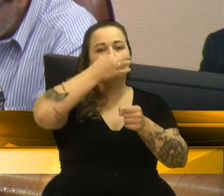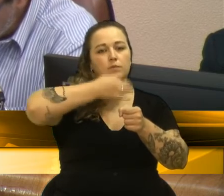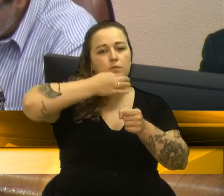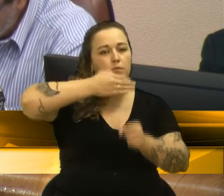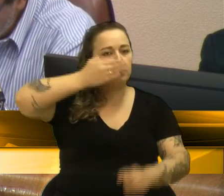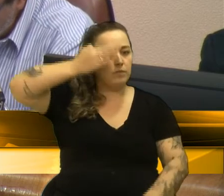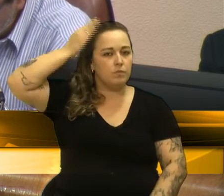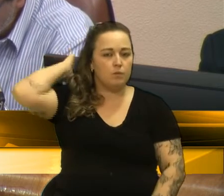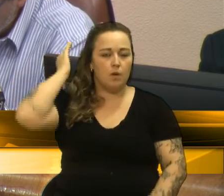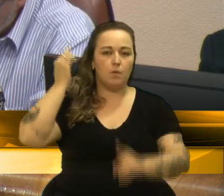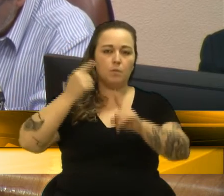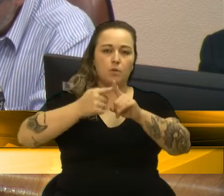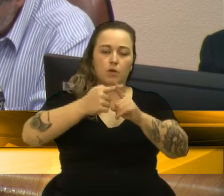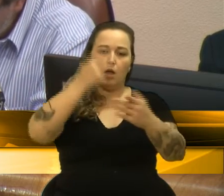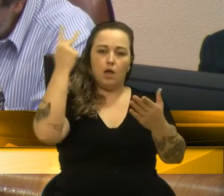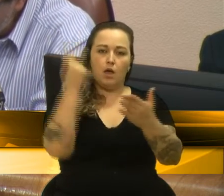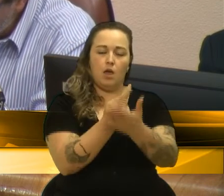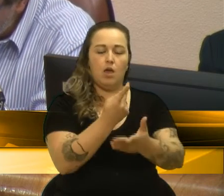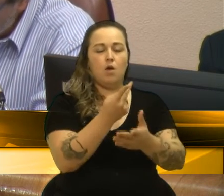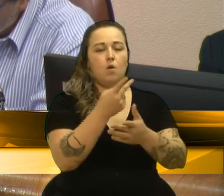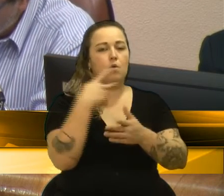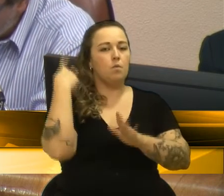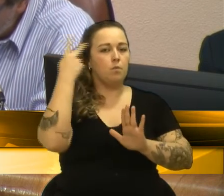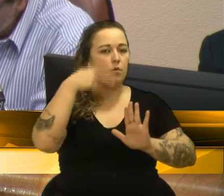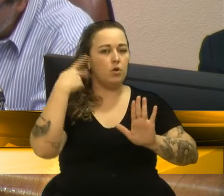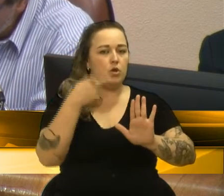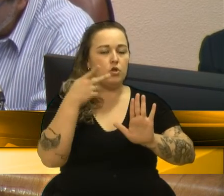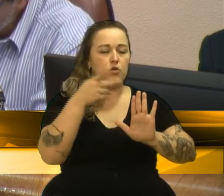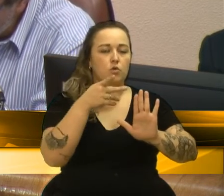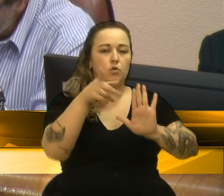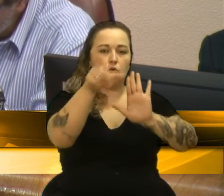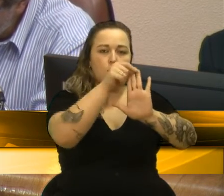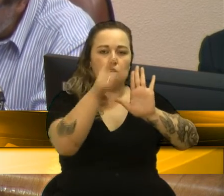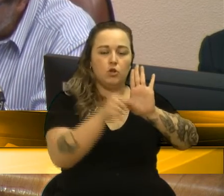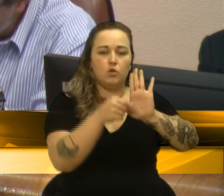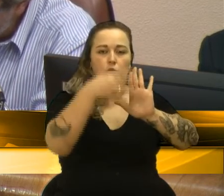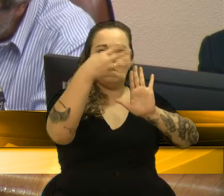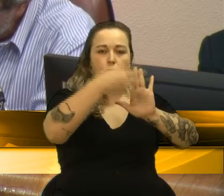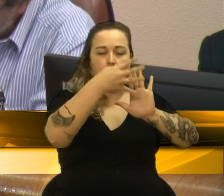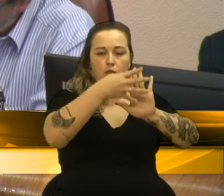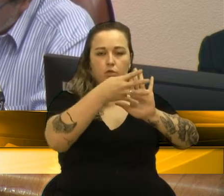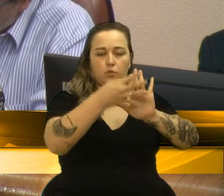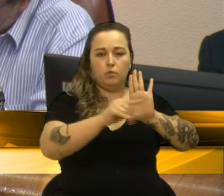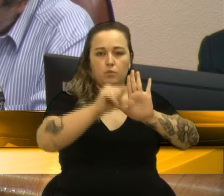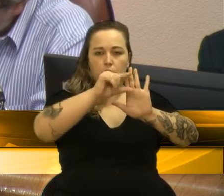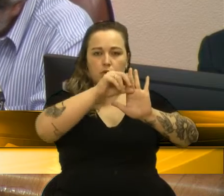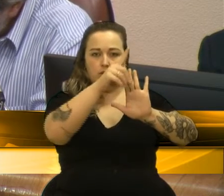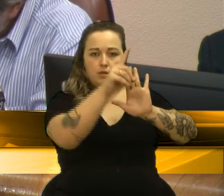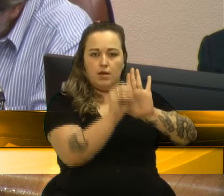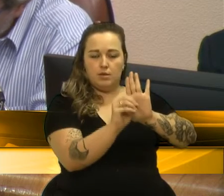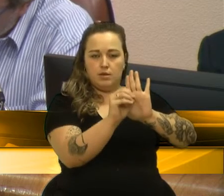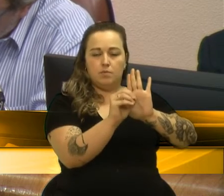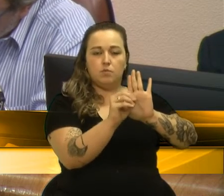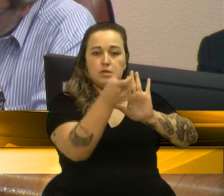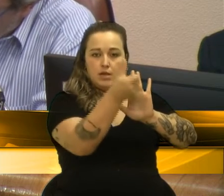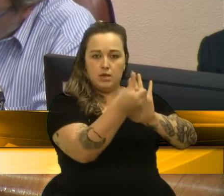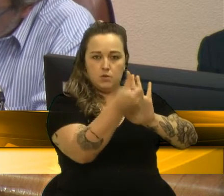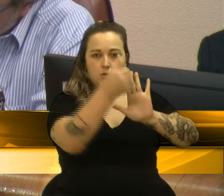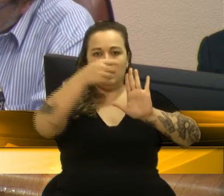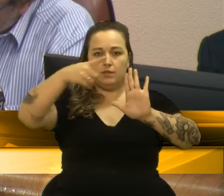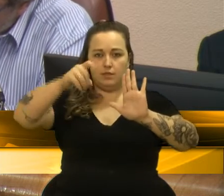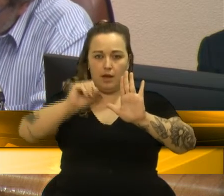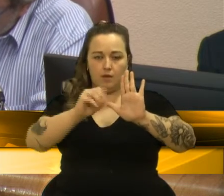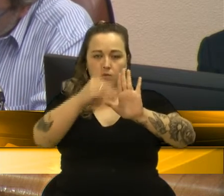política administrativa de atiniente no artigo 4º, inciso 7º e 10º do